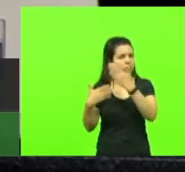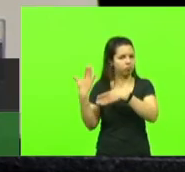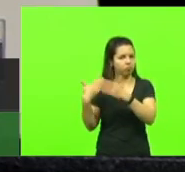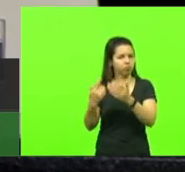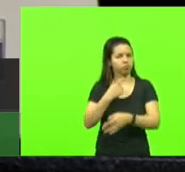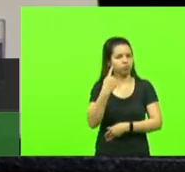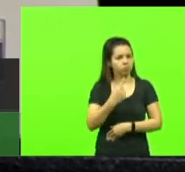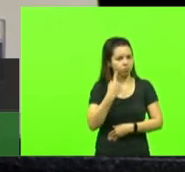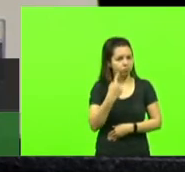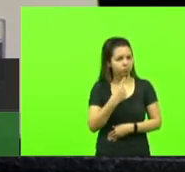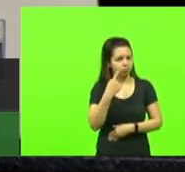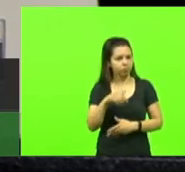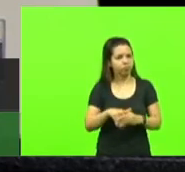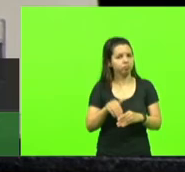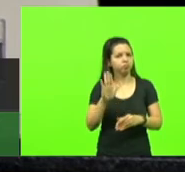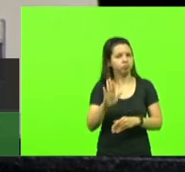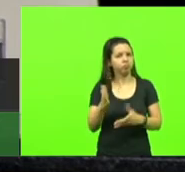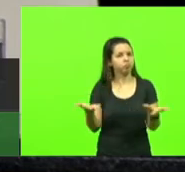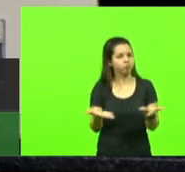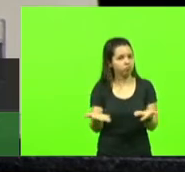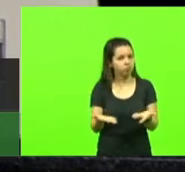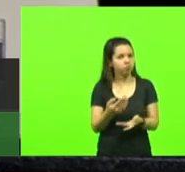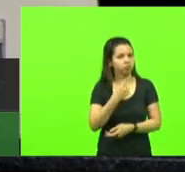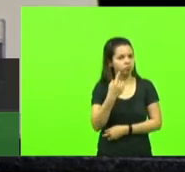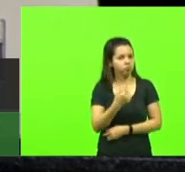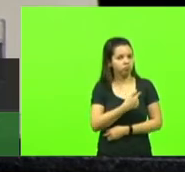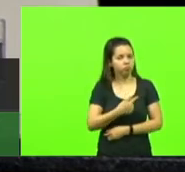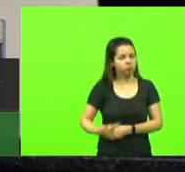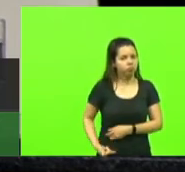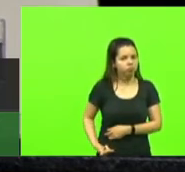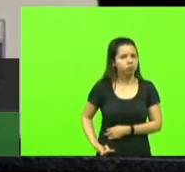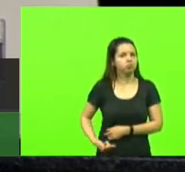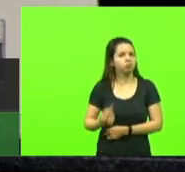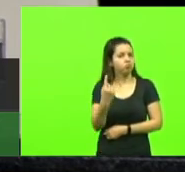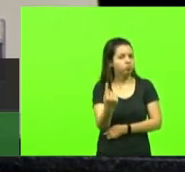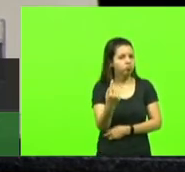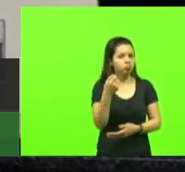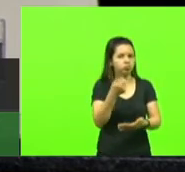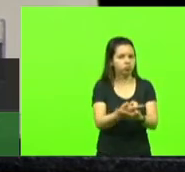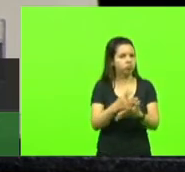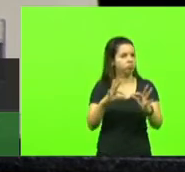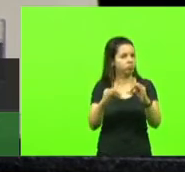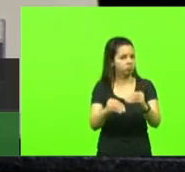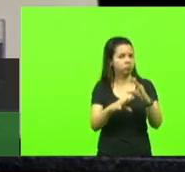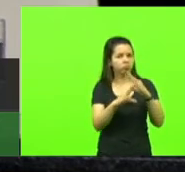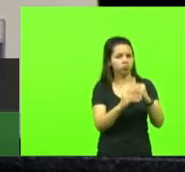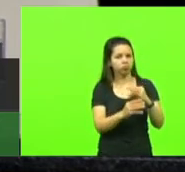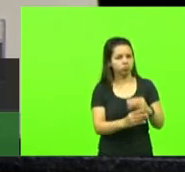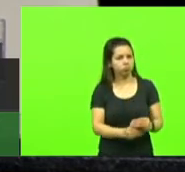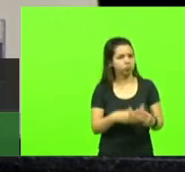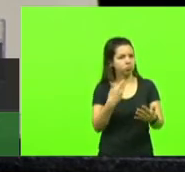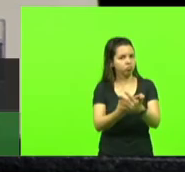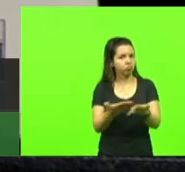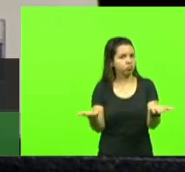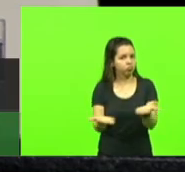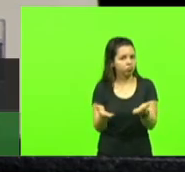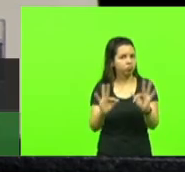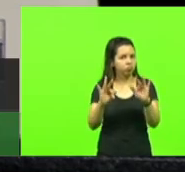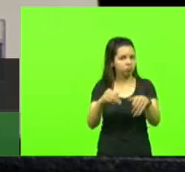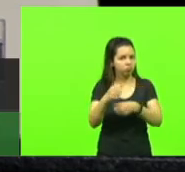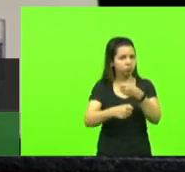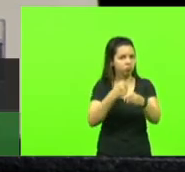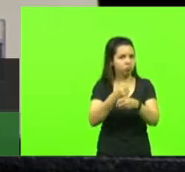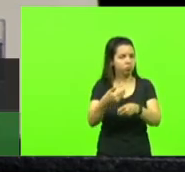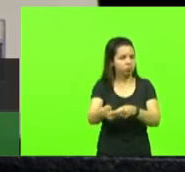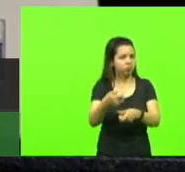legislatura. O atual governo é o único que pagou todas as emendas. Até o momento, ao final desse ano, terá pago